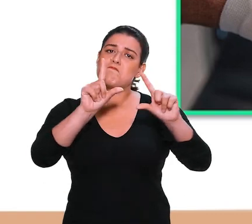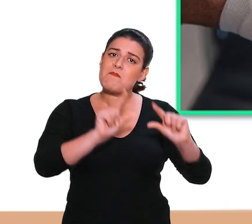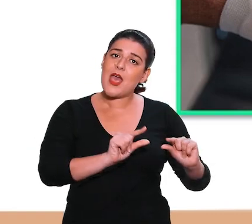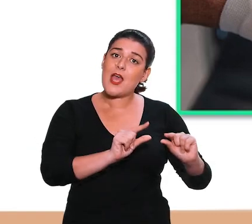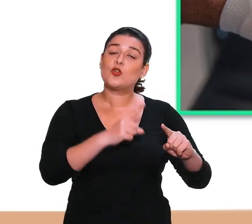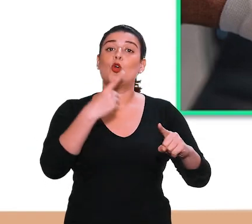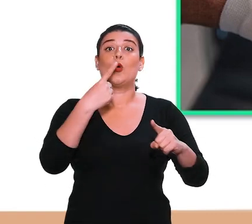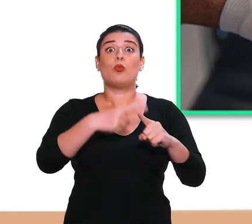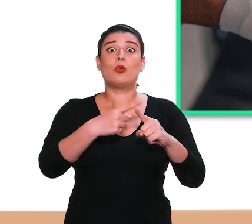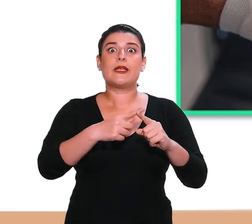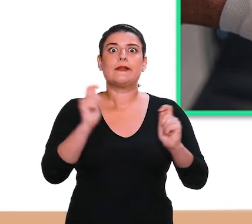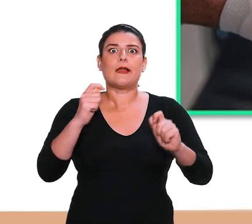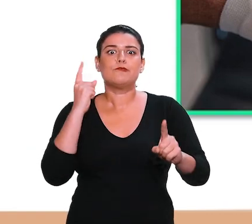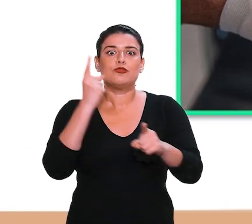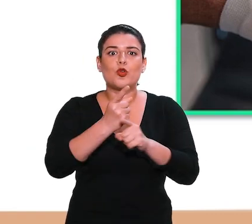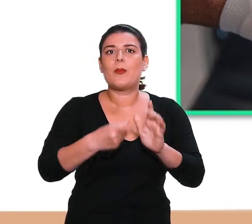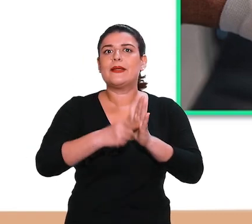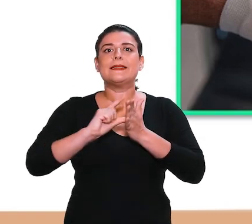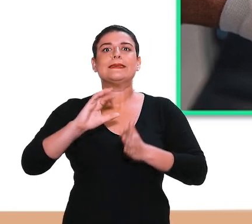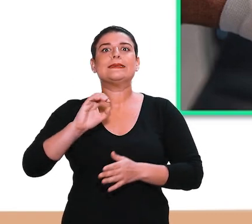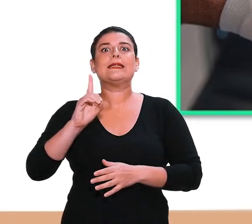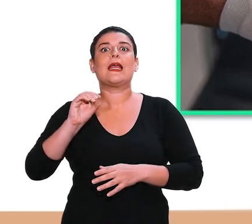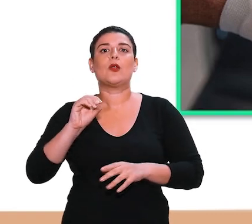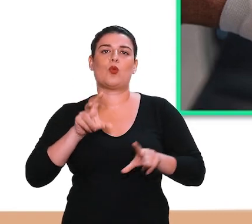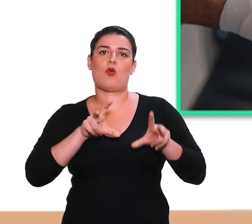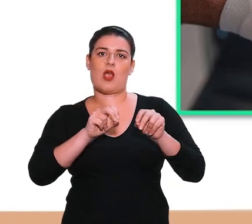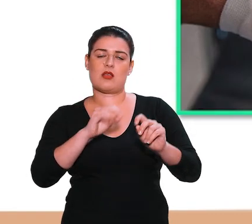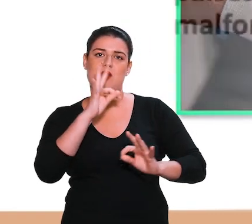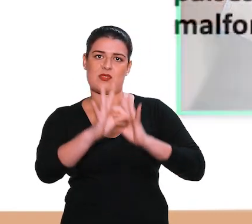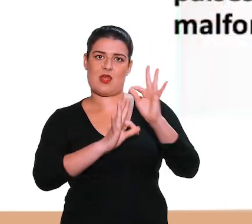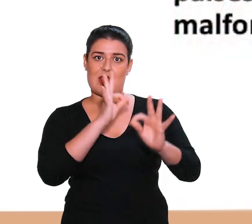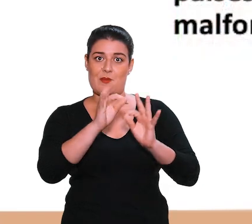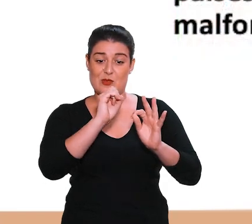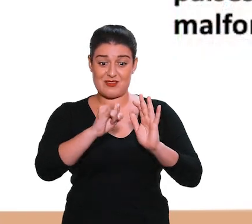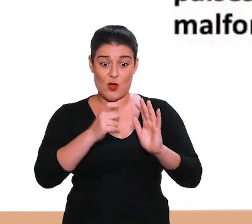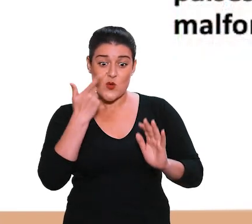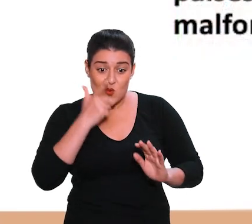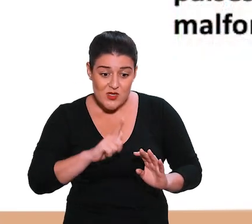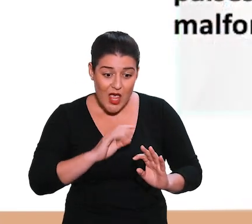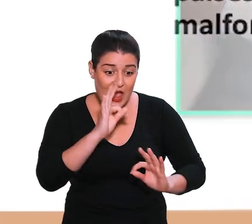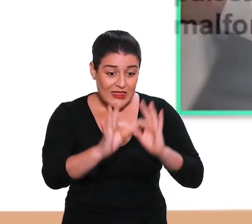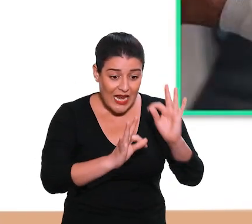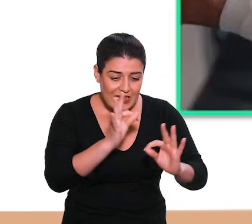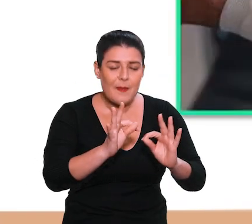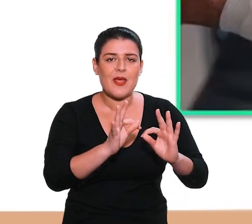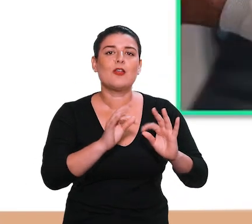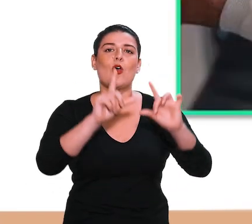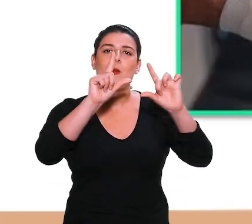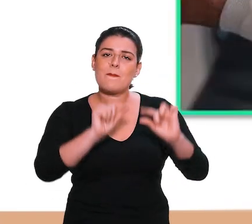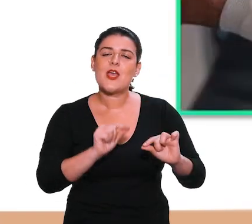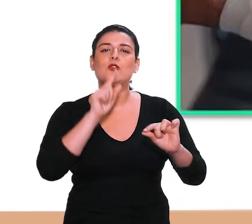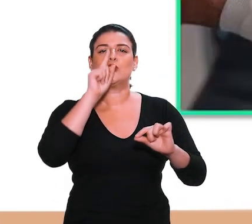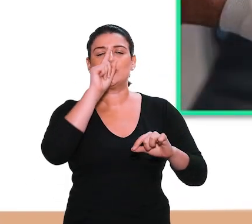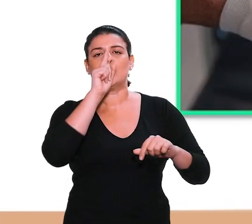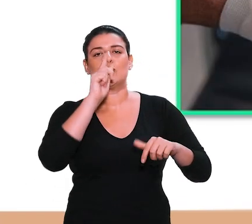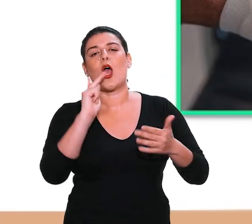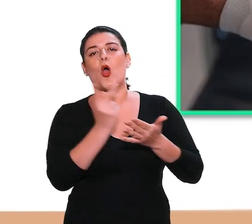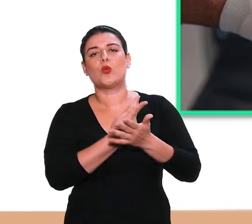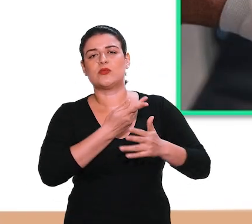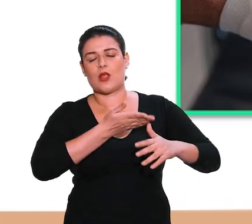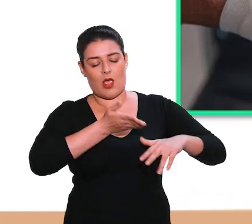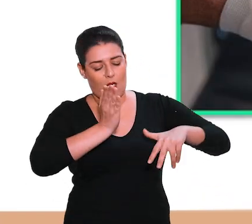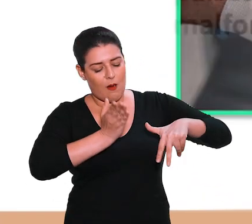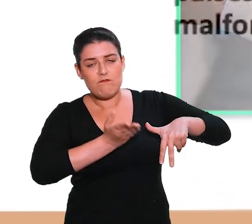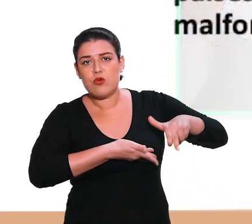à identificação precoce de doenças tumorais, e quanto mais precoce for, menor serão as chances do paciente sofrer uma